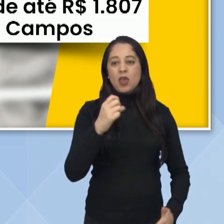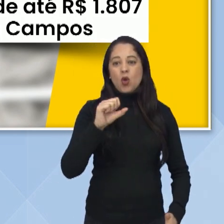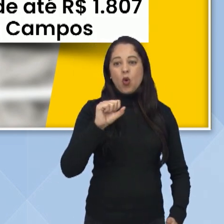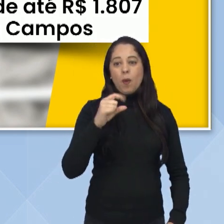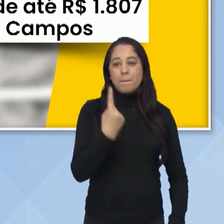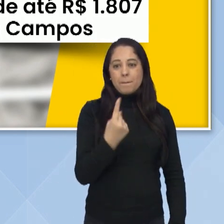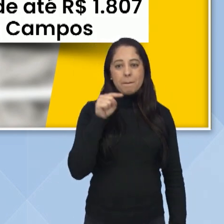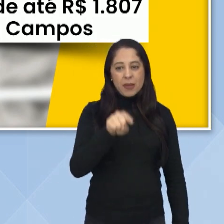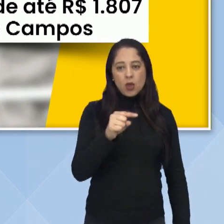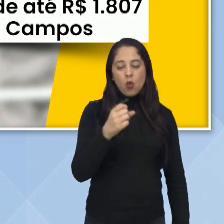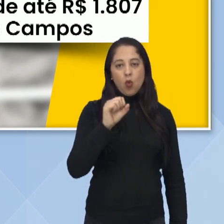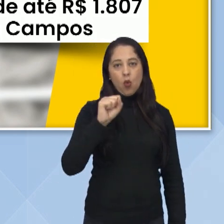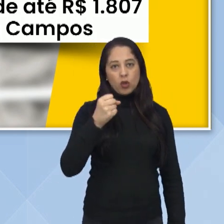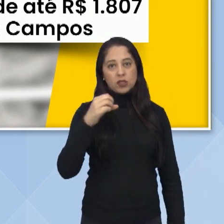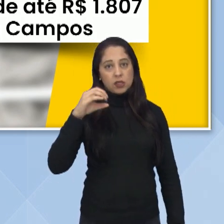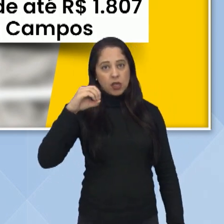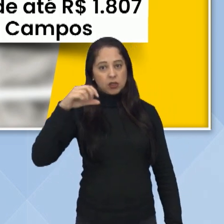dívida.